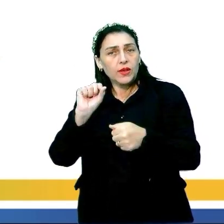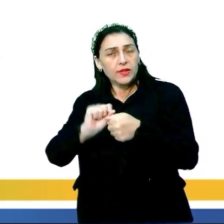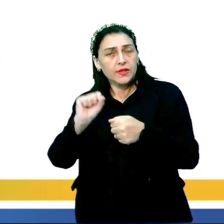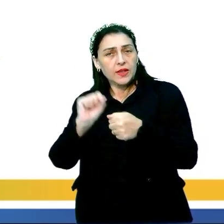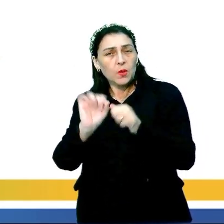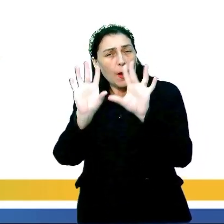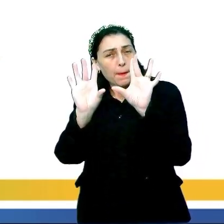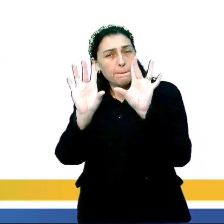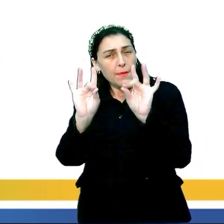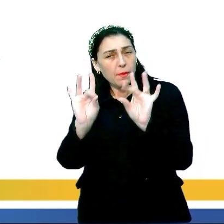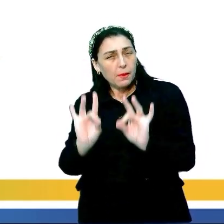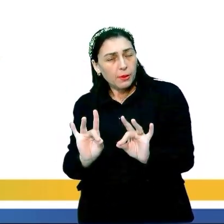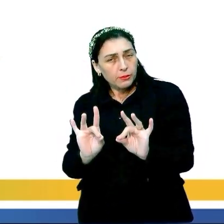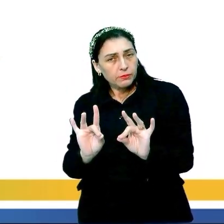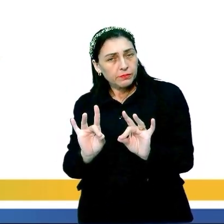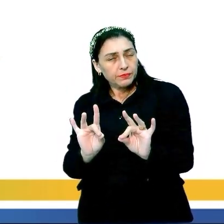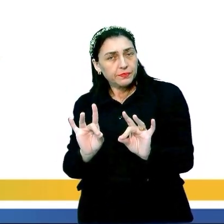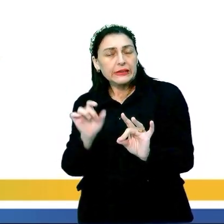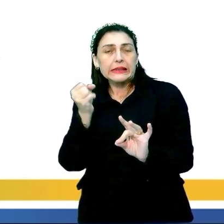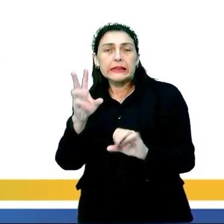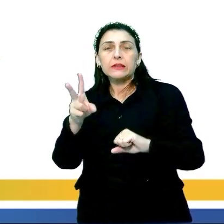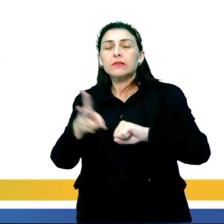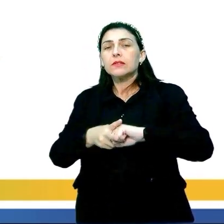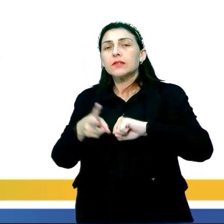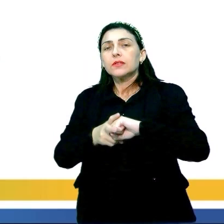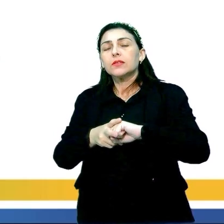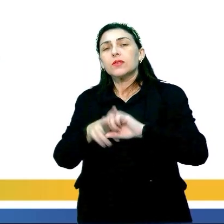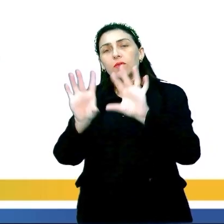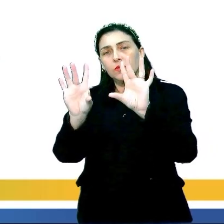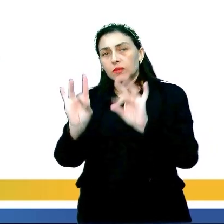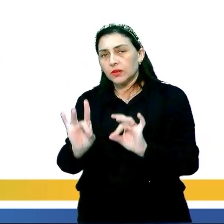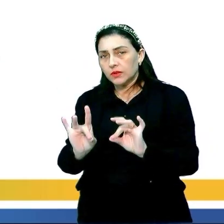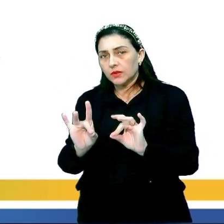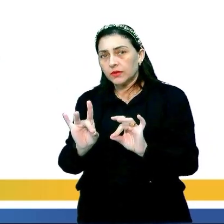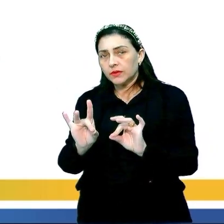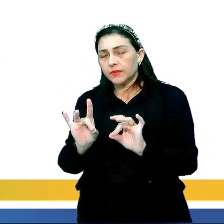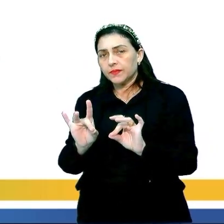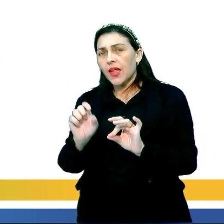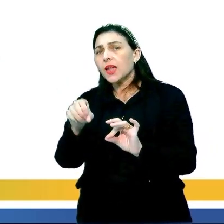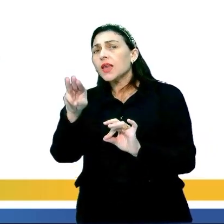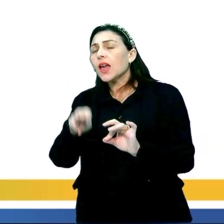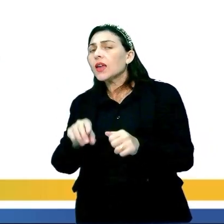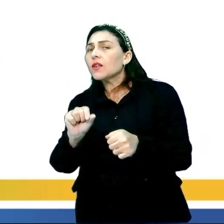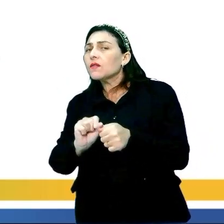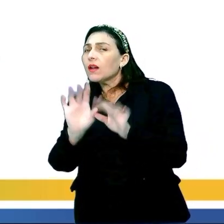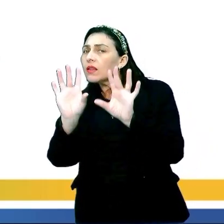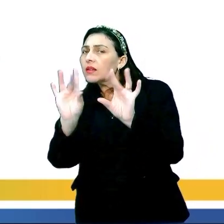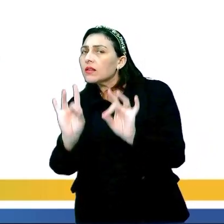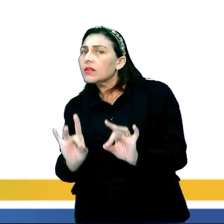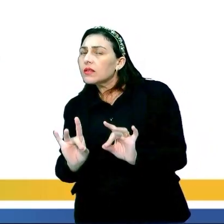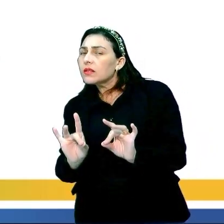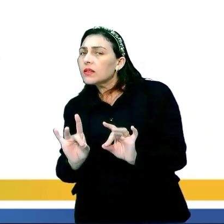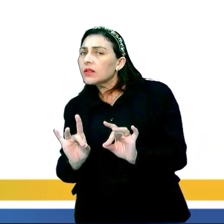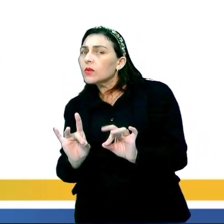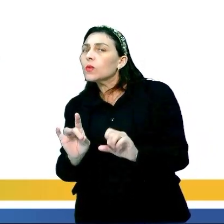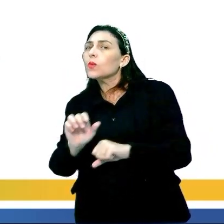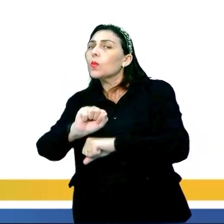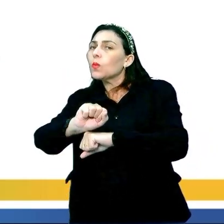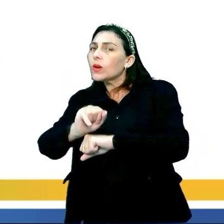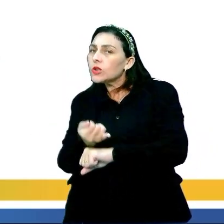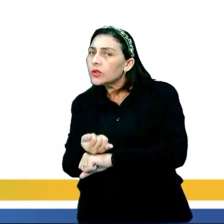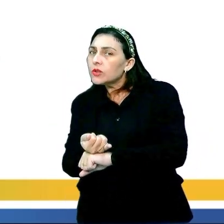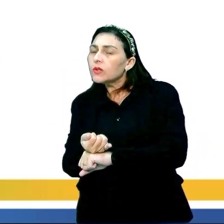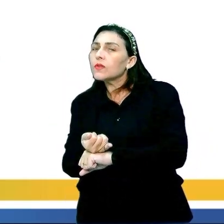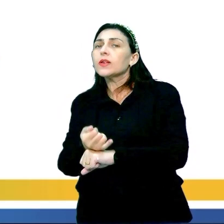uma descrição, gente. Se é verbo, eu estou fazendo descrição. Quem é que faz a descrição? O adjetivo,